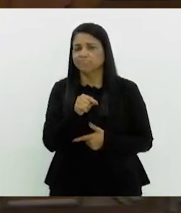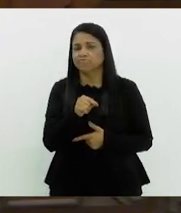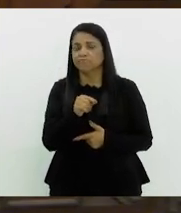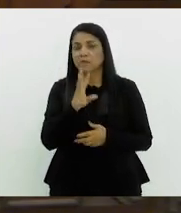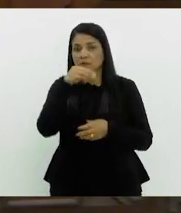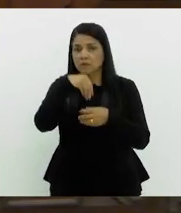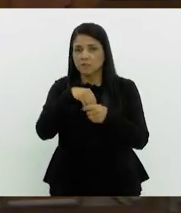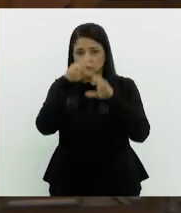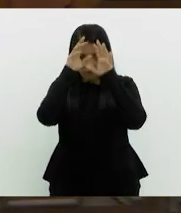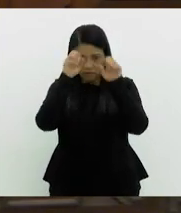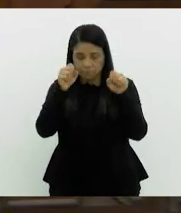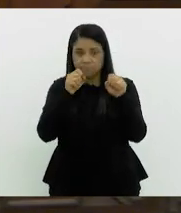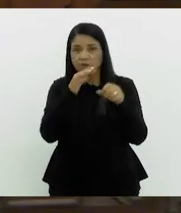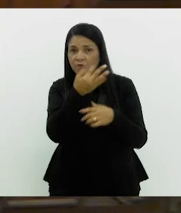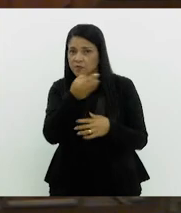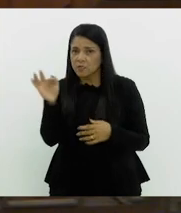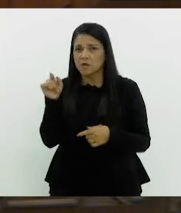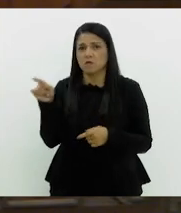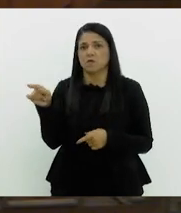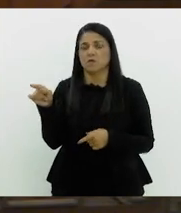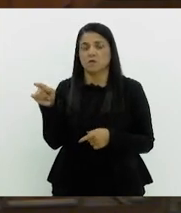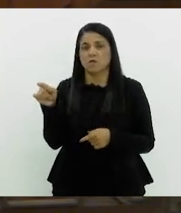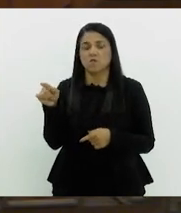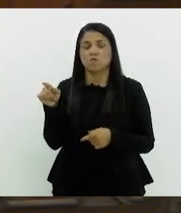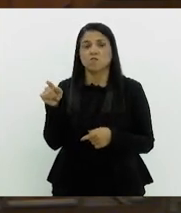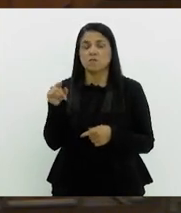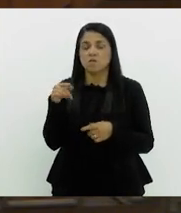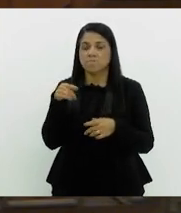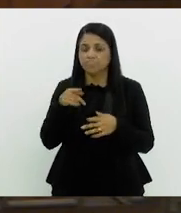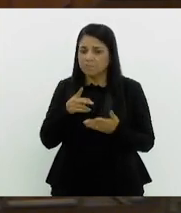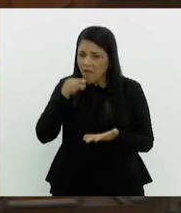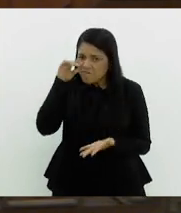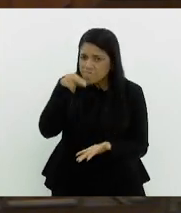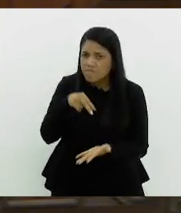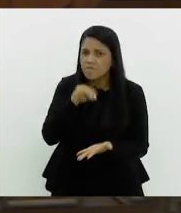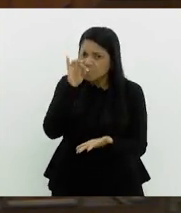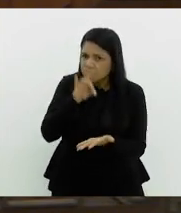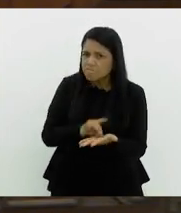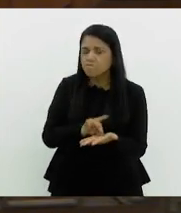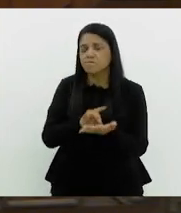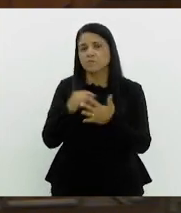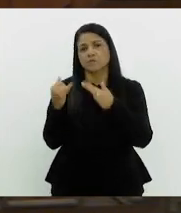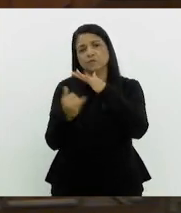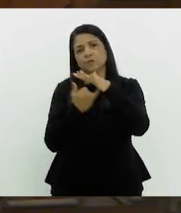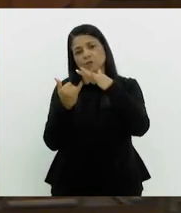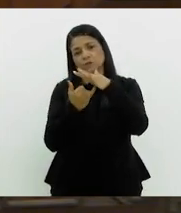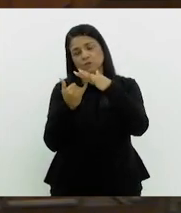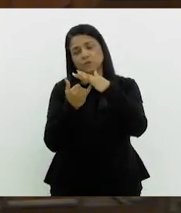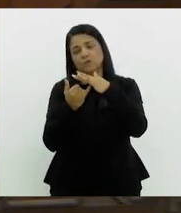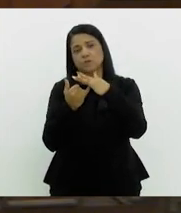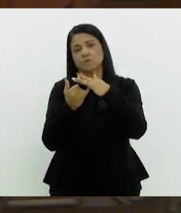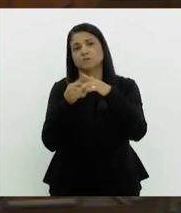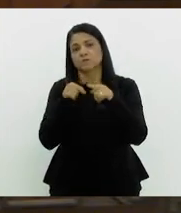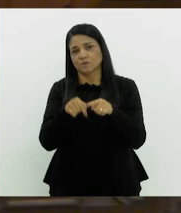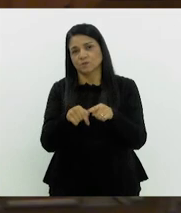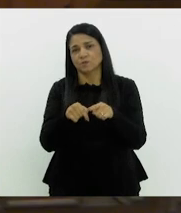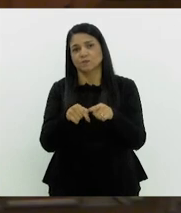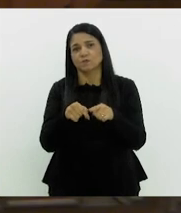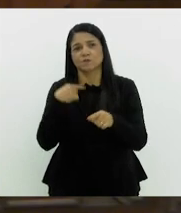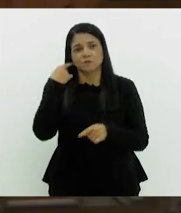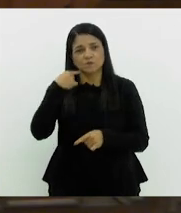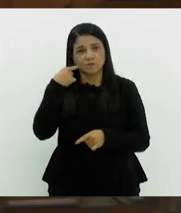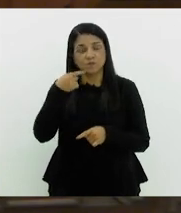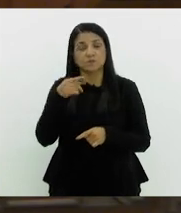a necessidade desse órgão e que reafirma a possibilidade dessa institucionalização que tanto a ANPAL